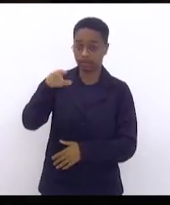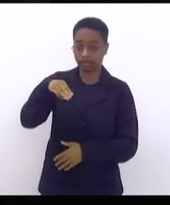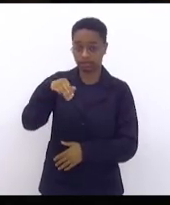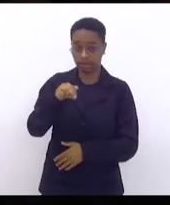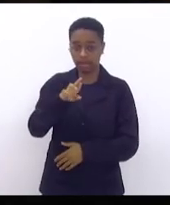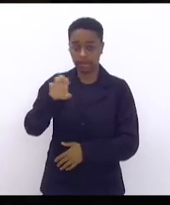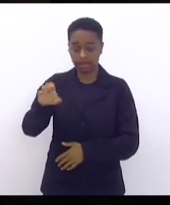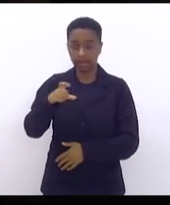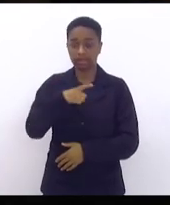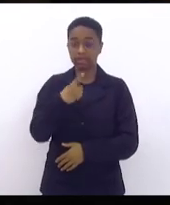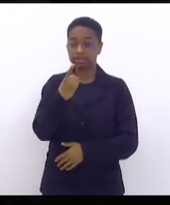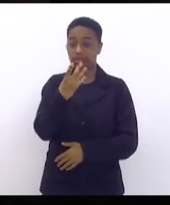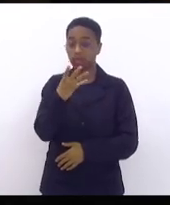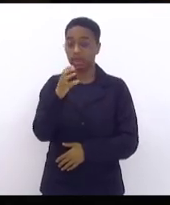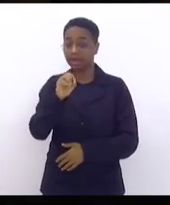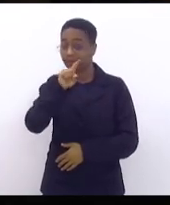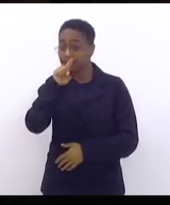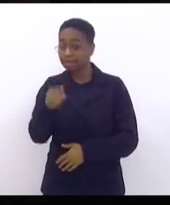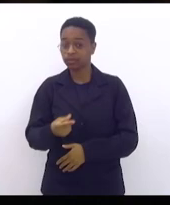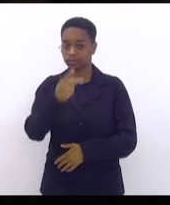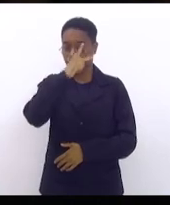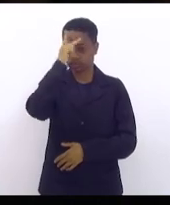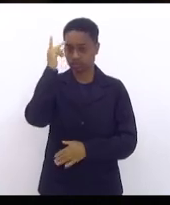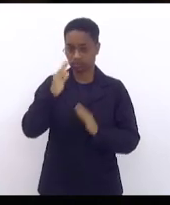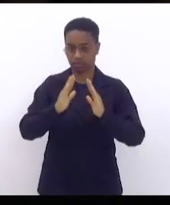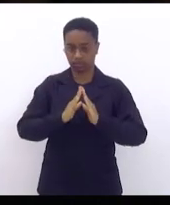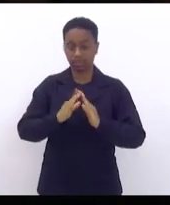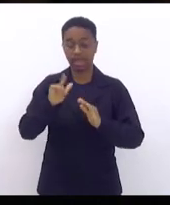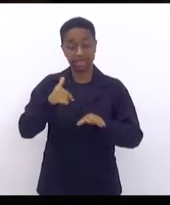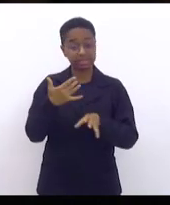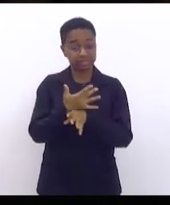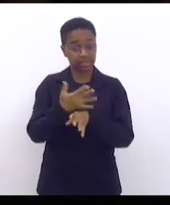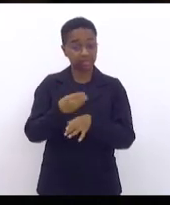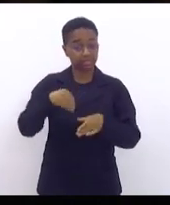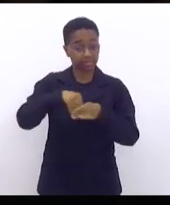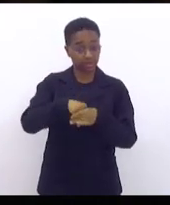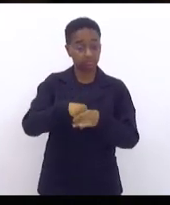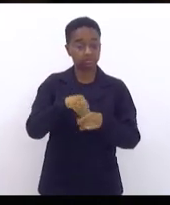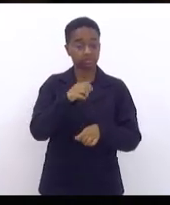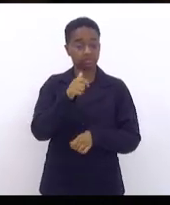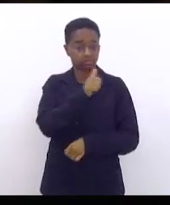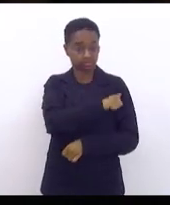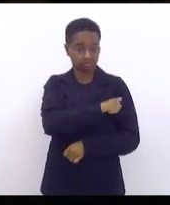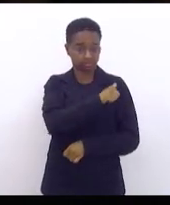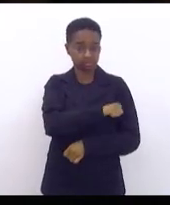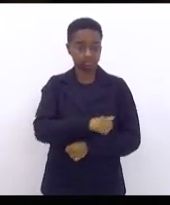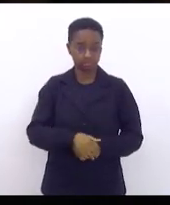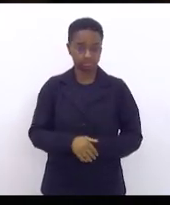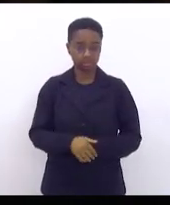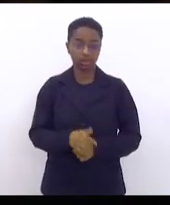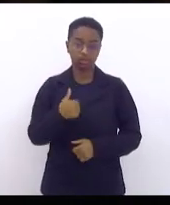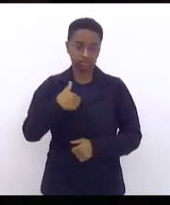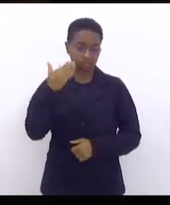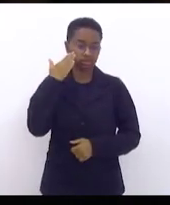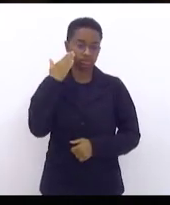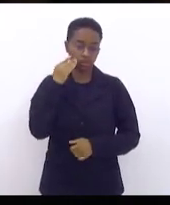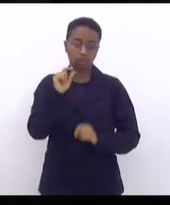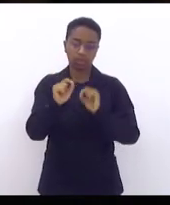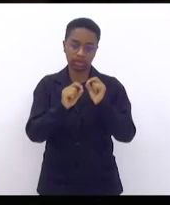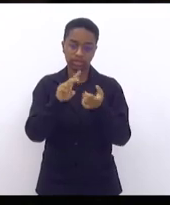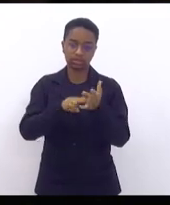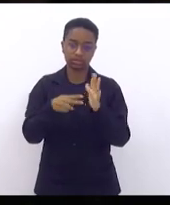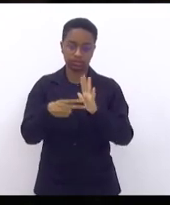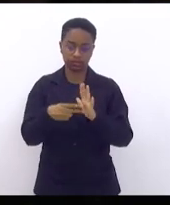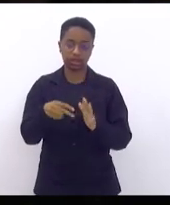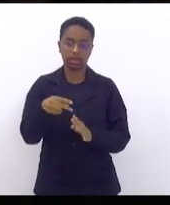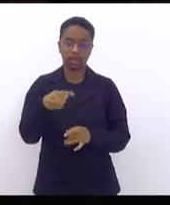favela que tem 140 mil moradores, que é uma cidade dentro da cidade do Rio de Janeiro, sei bem o que representa